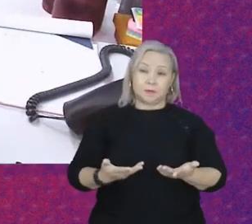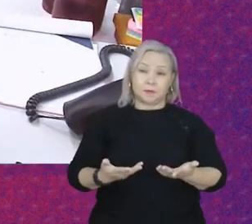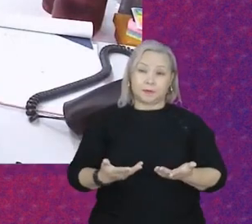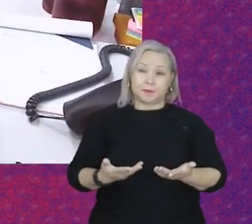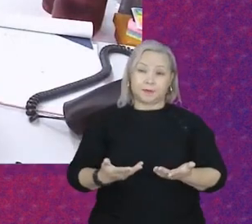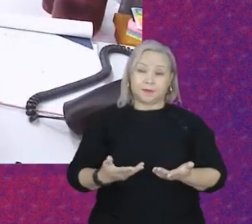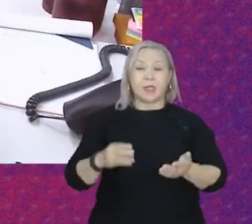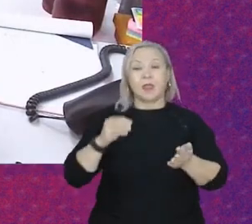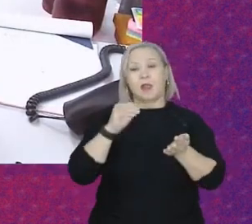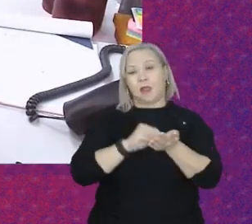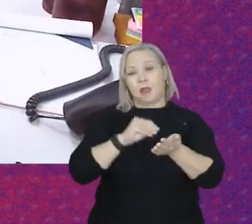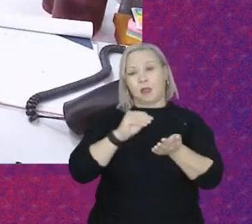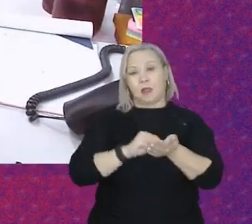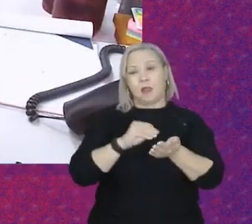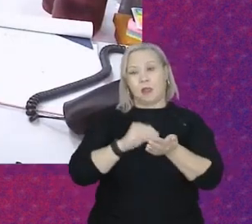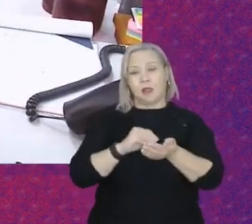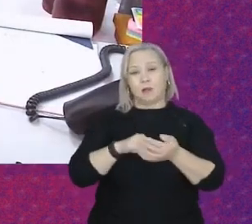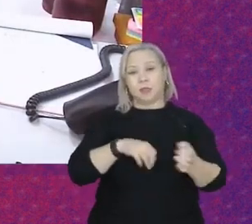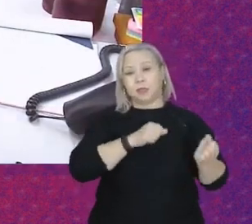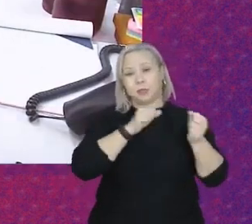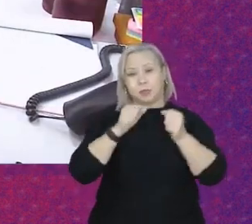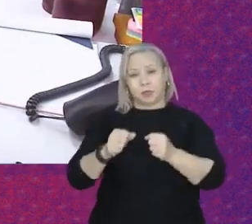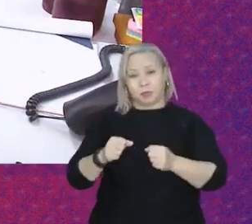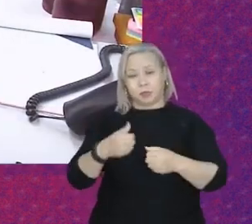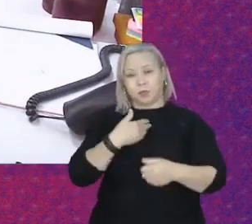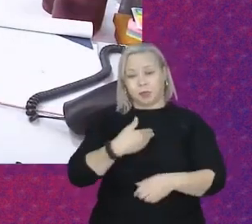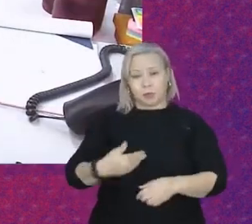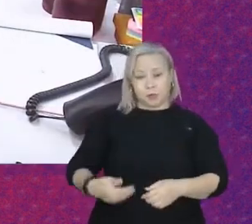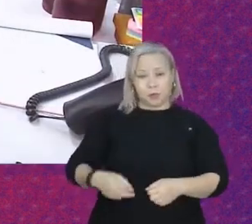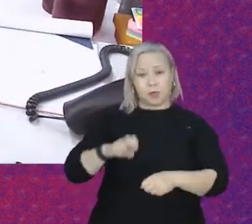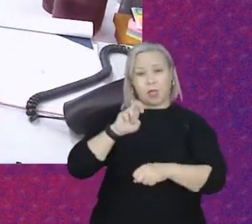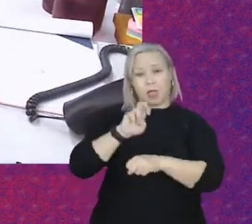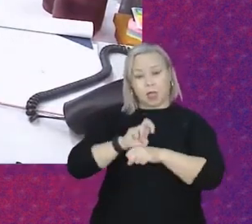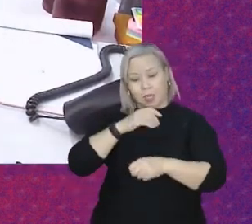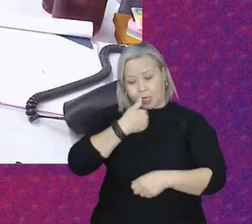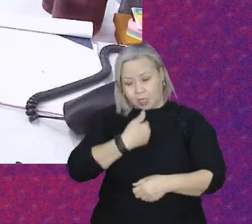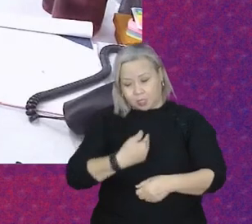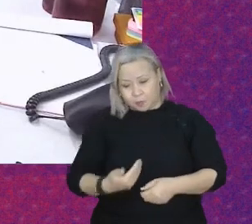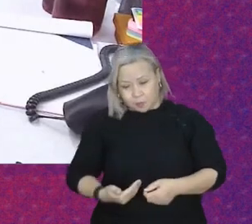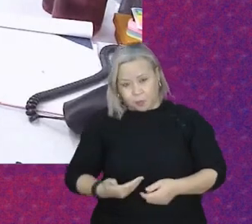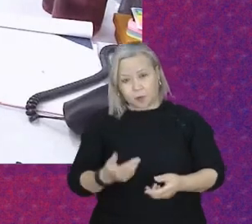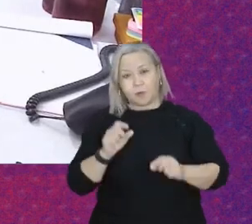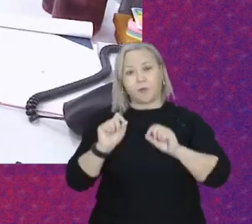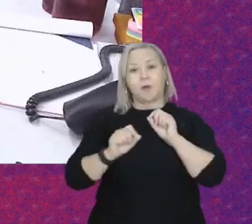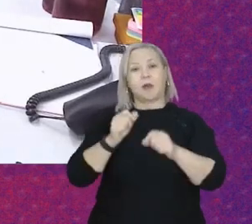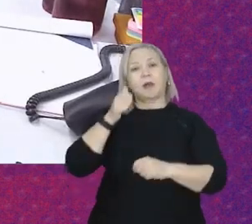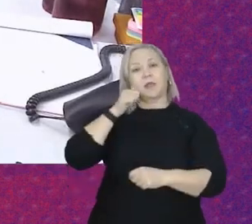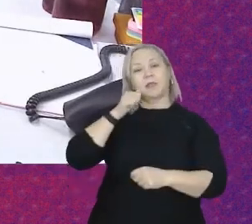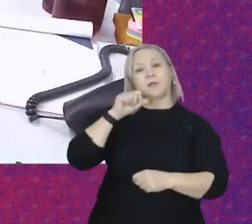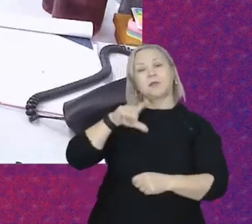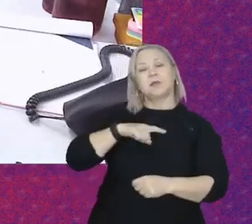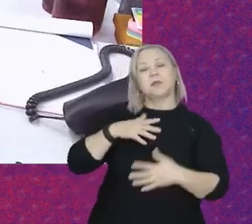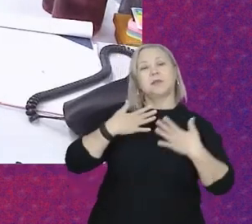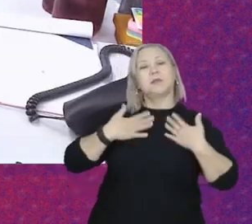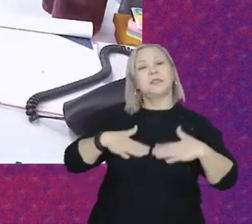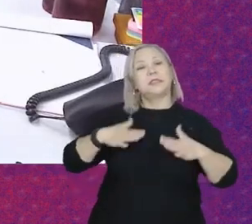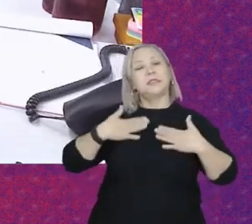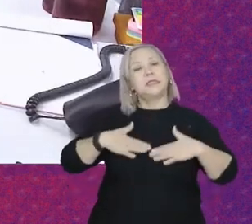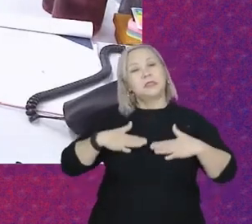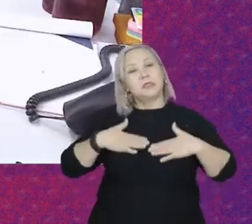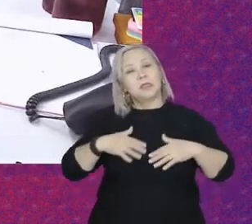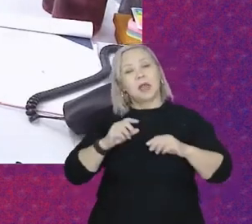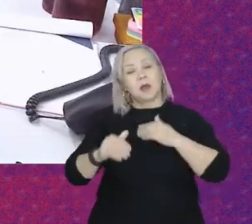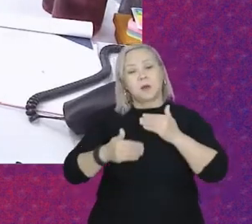a ausência, né, do poder público, da creche pública, para que essa mulher tenha tranquilidade, né,